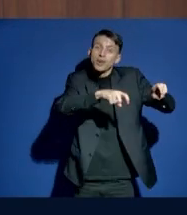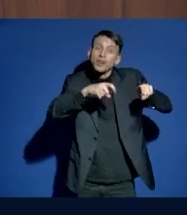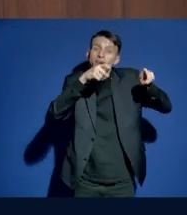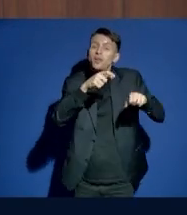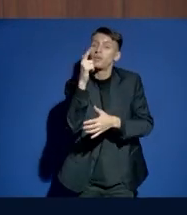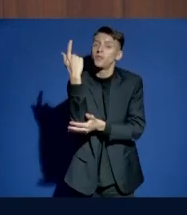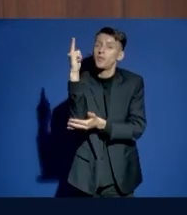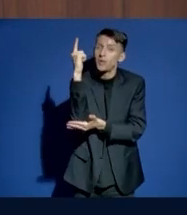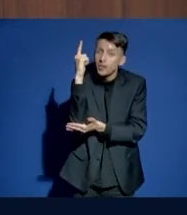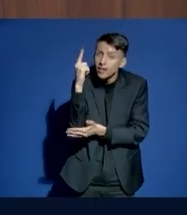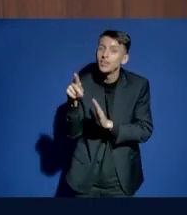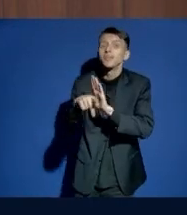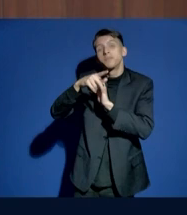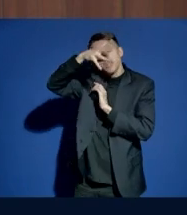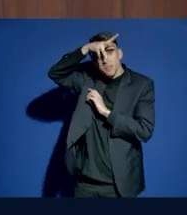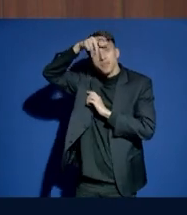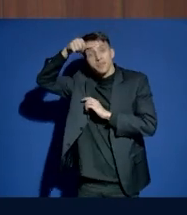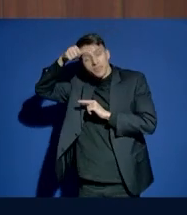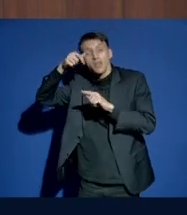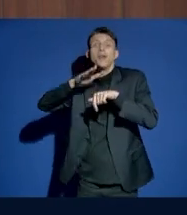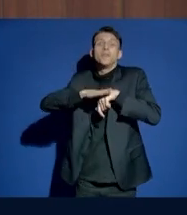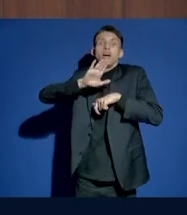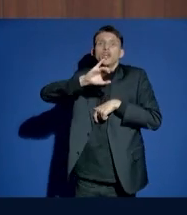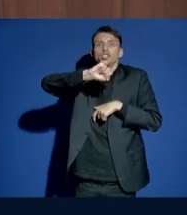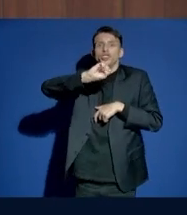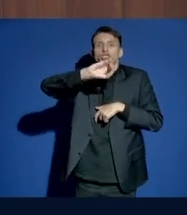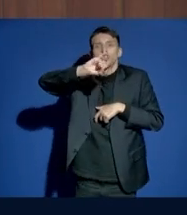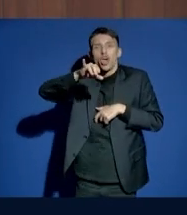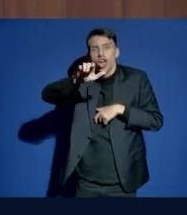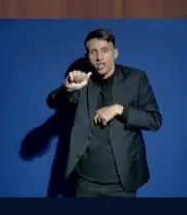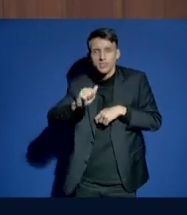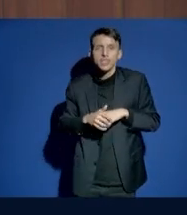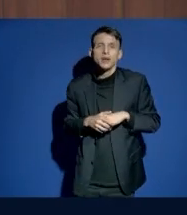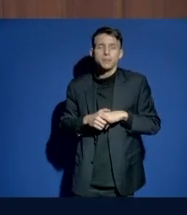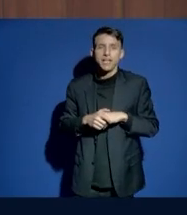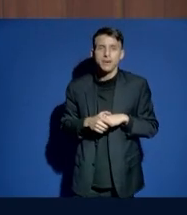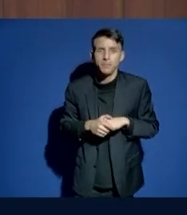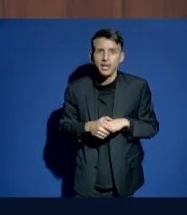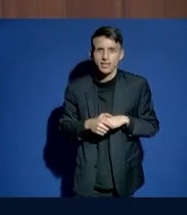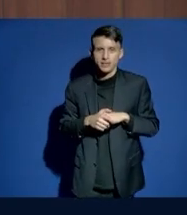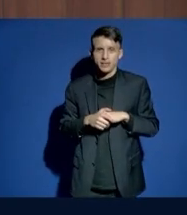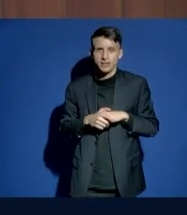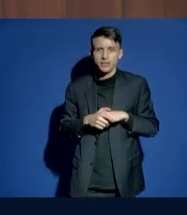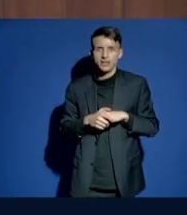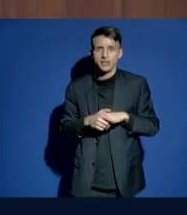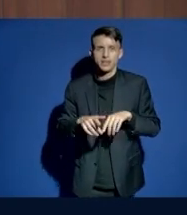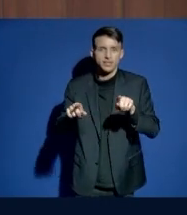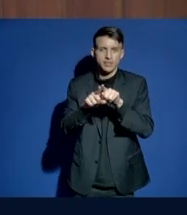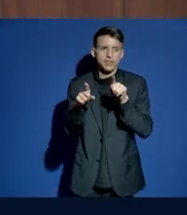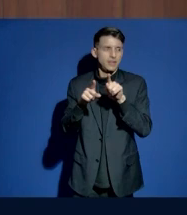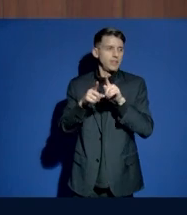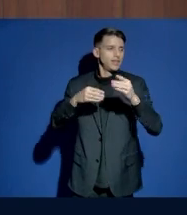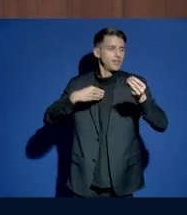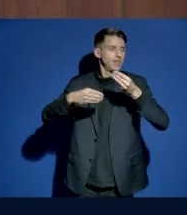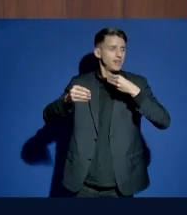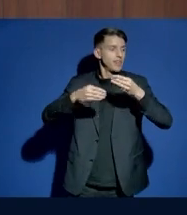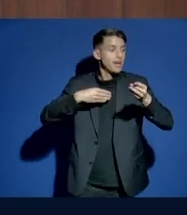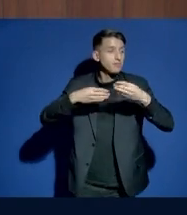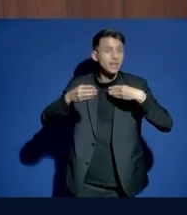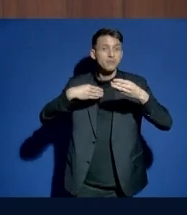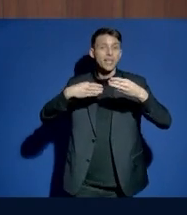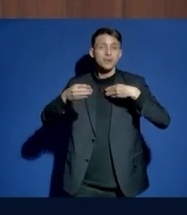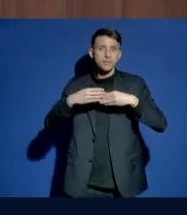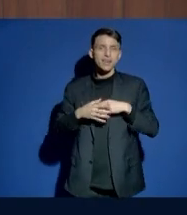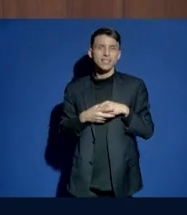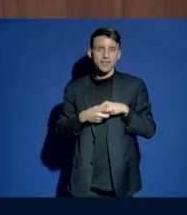Goiano e do Mato Grosso mais soja do que o Paraná nas terras férteis do Paraná Então isso é pesquisa então